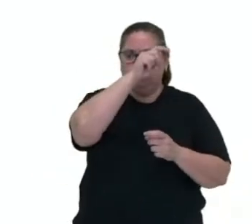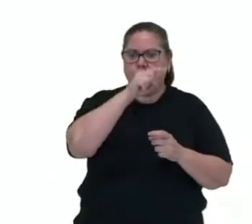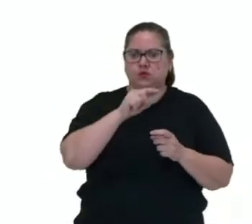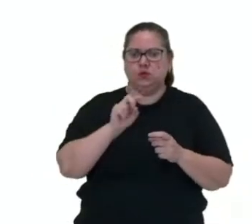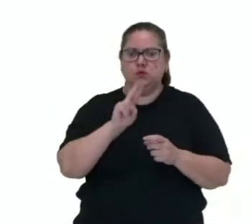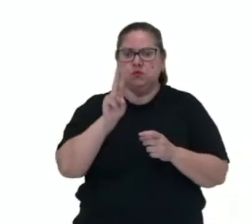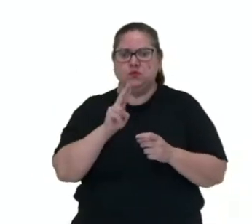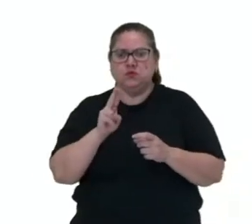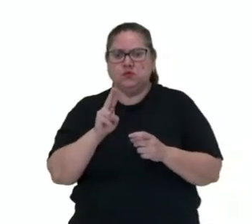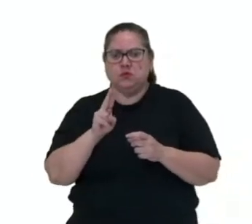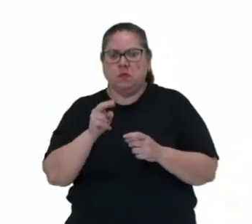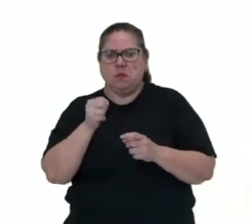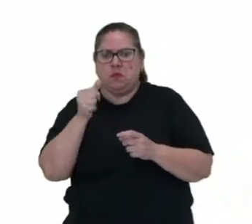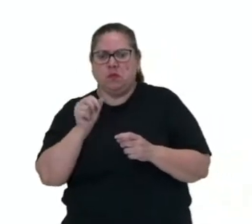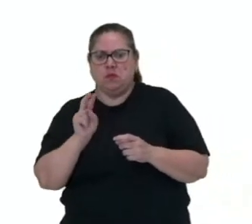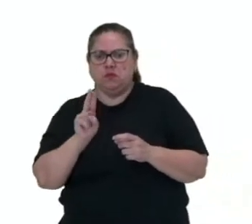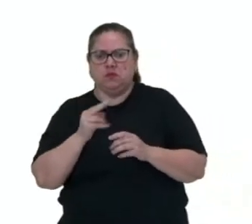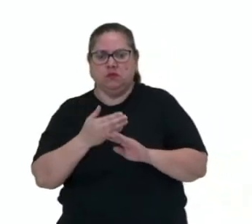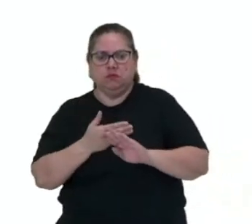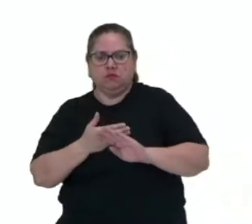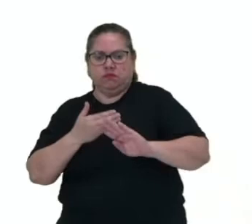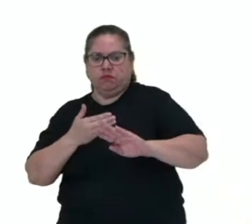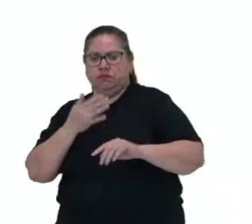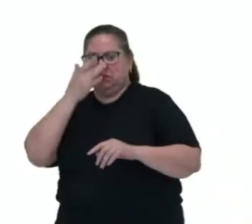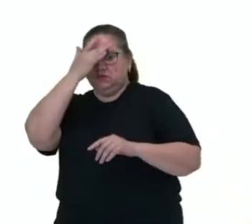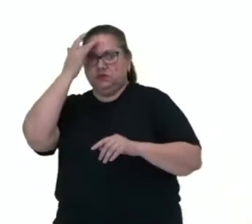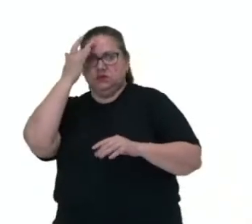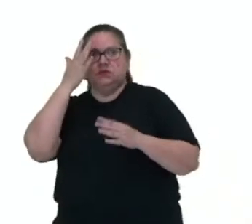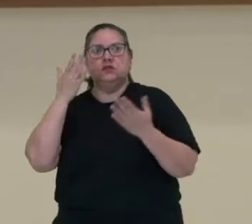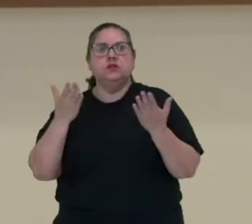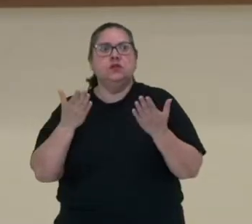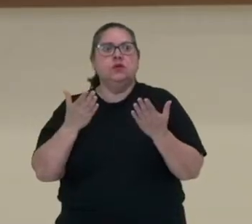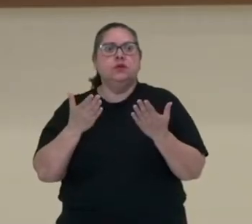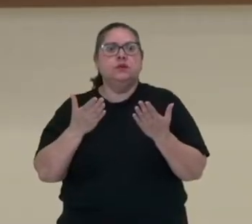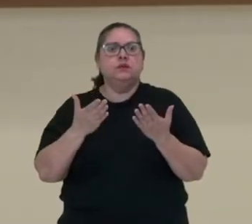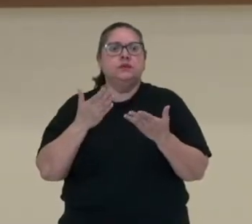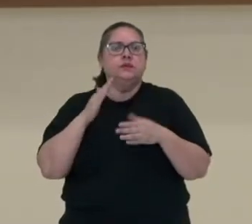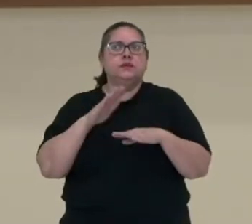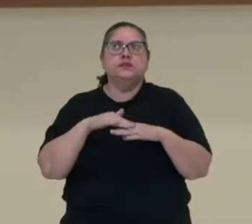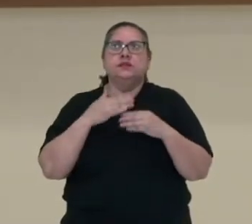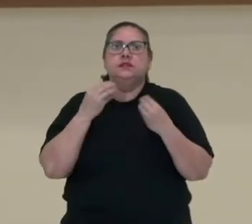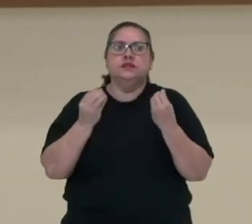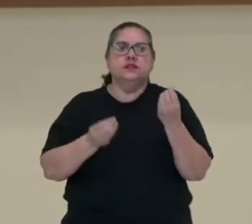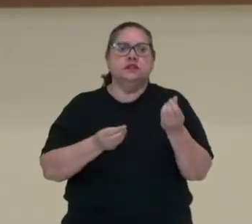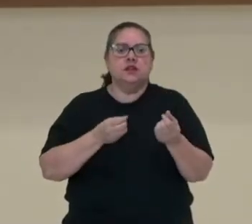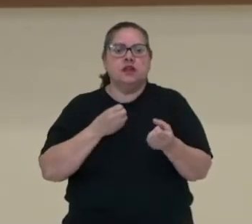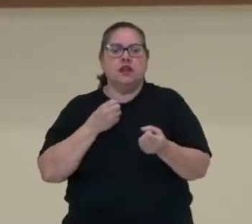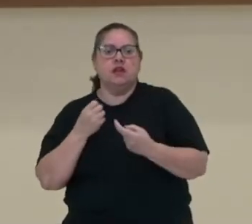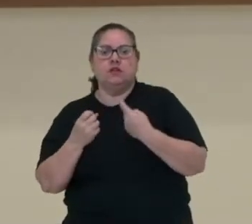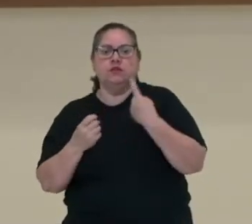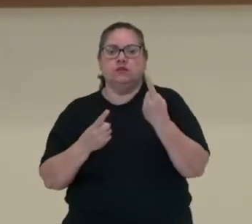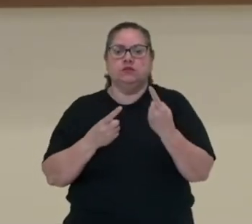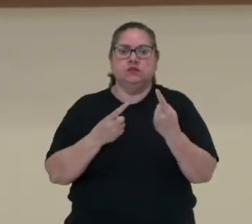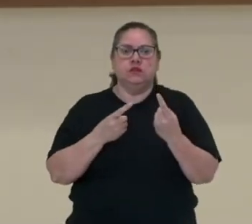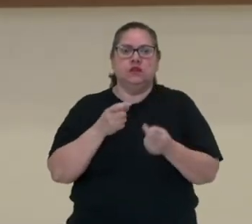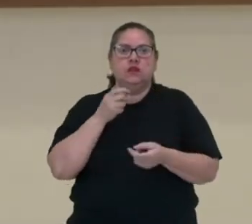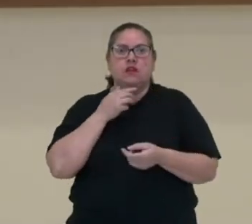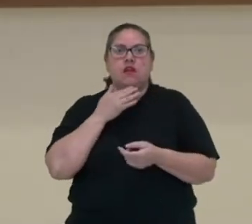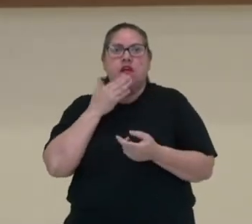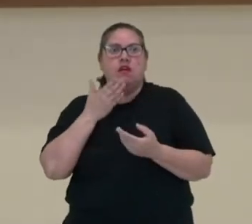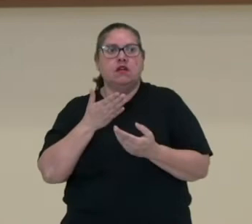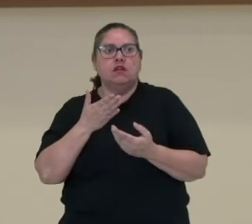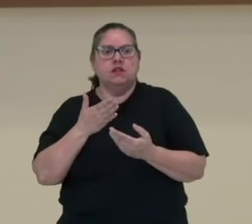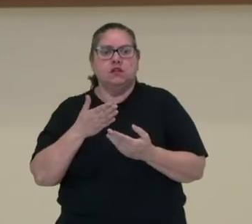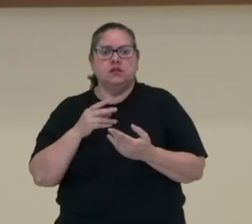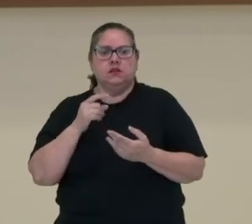raro faz com que você se distancie das pessoas. Então, por mais que alguns de nós admire muito quando alguém fala